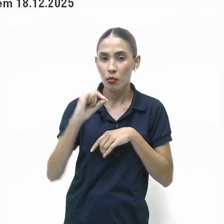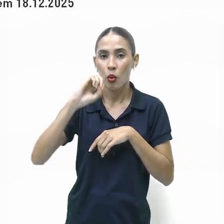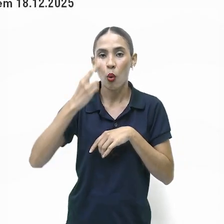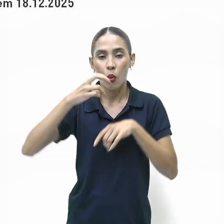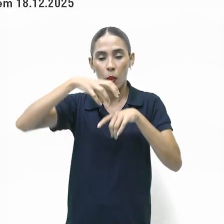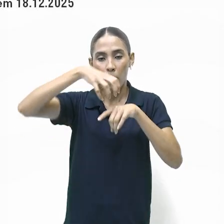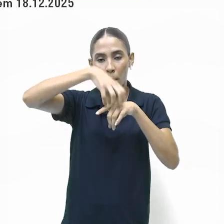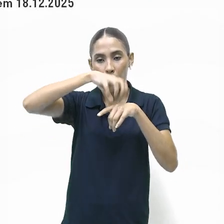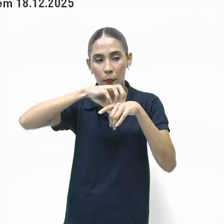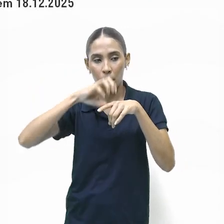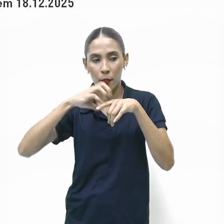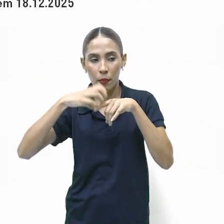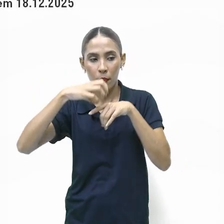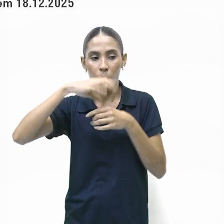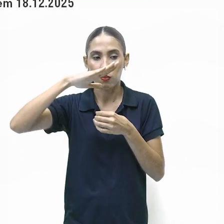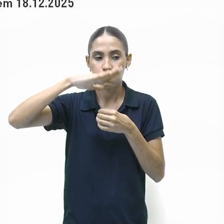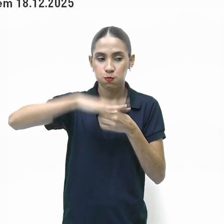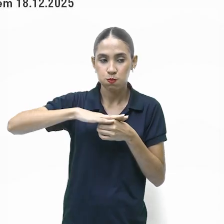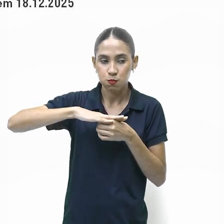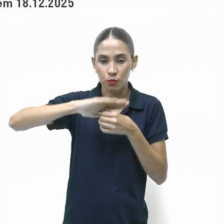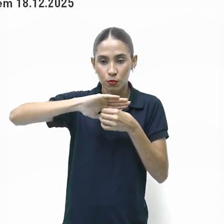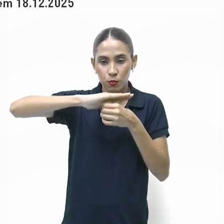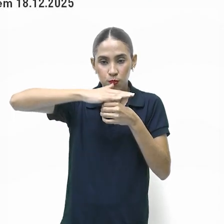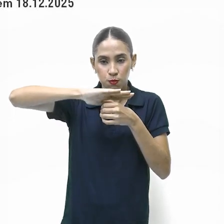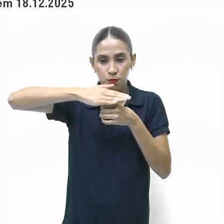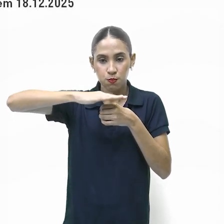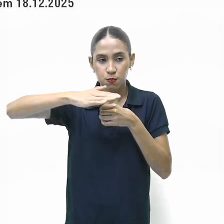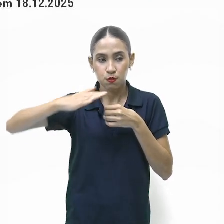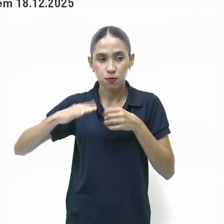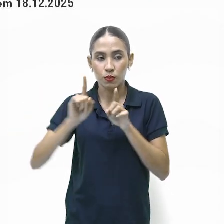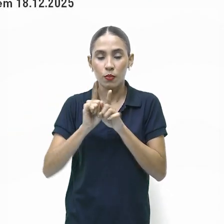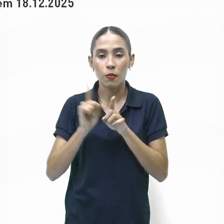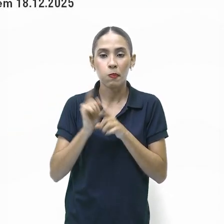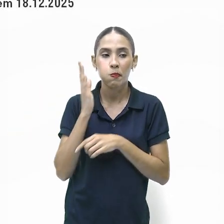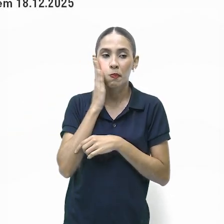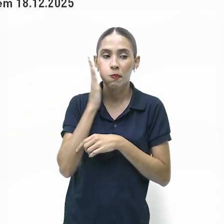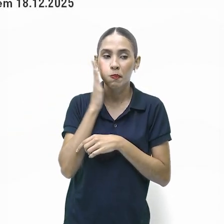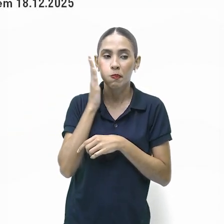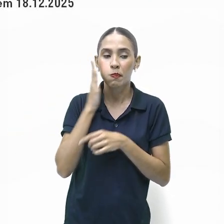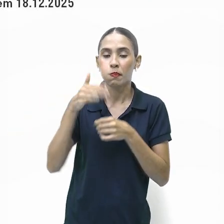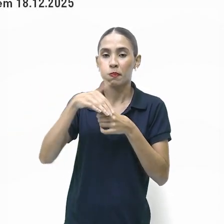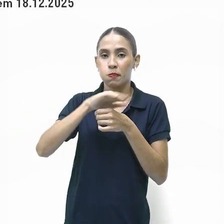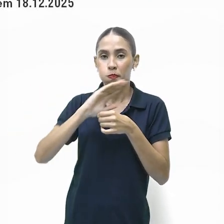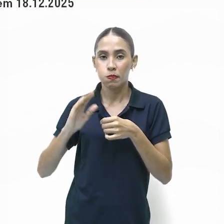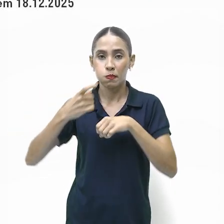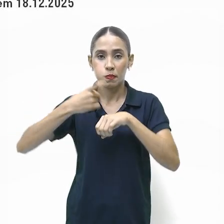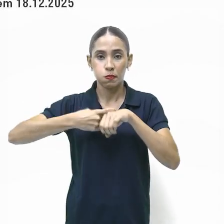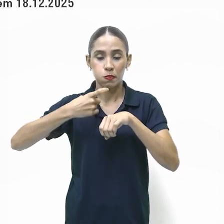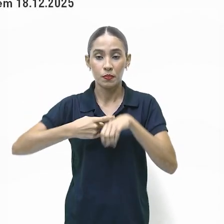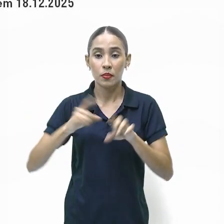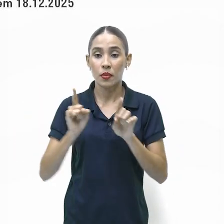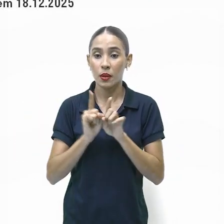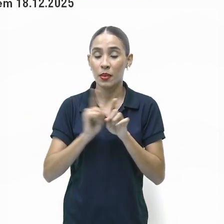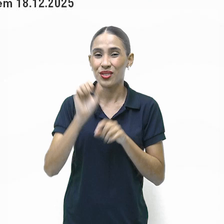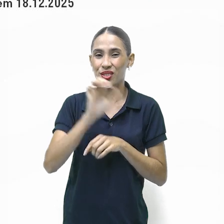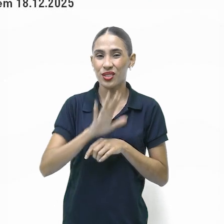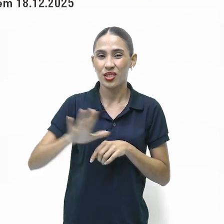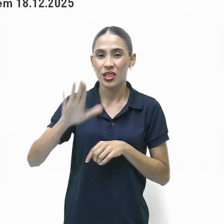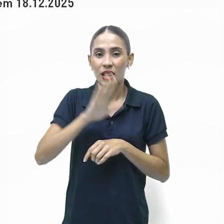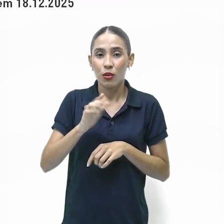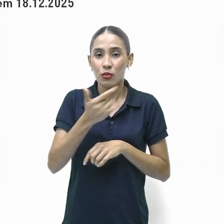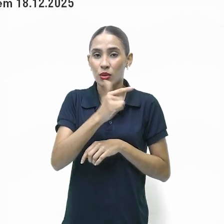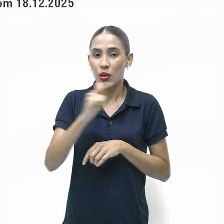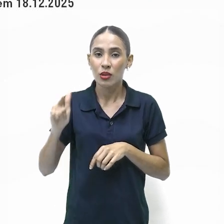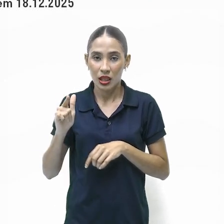ou papulosas. Papulosas significa ali que elas são elevadas e sólidas. Em geral, né, elas são assintomáticas, mas